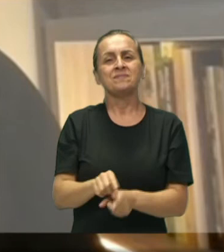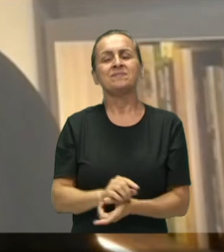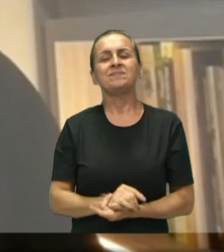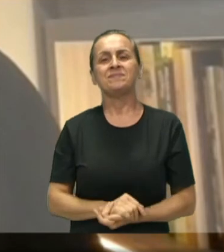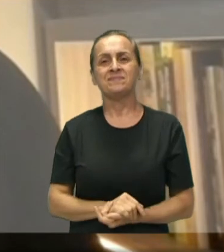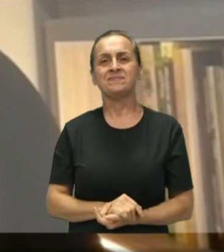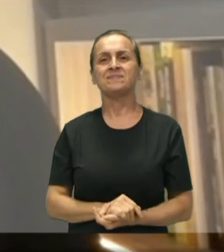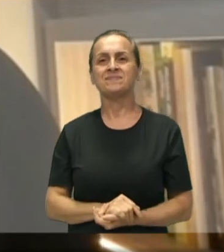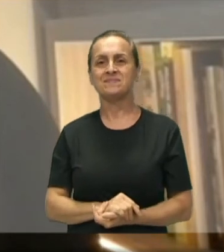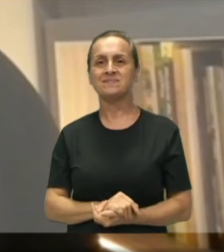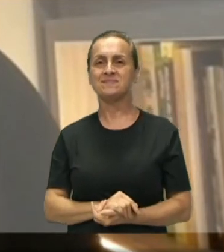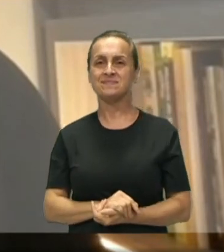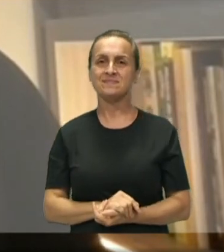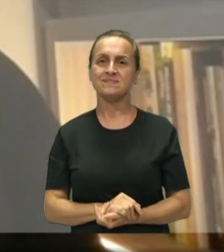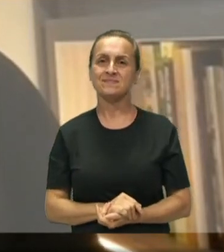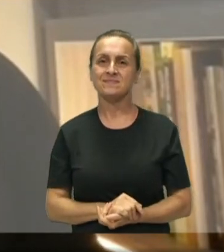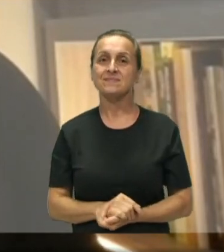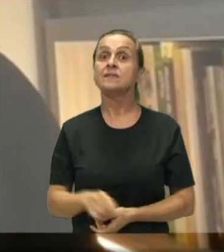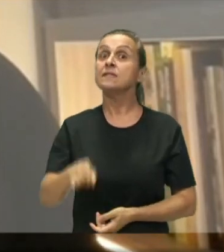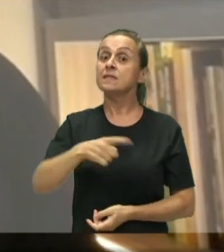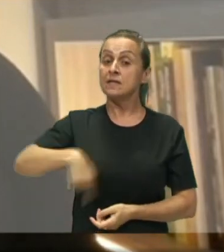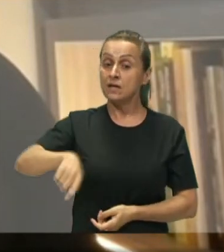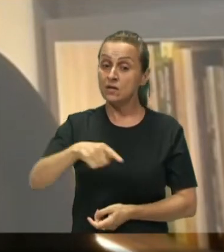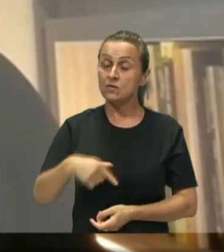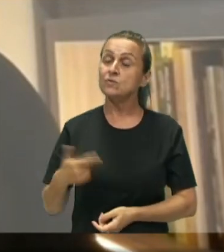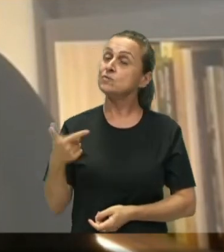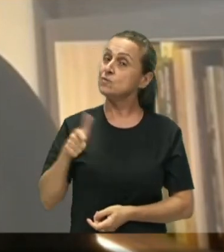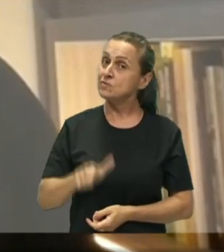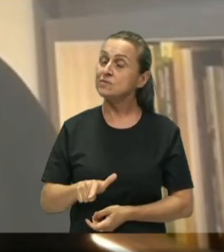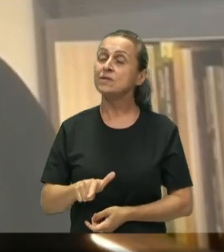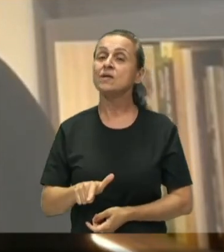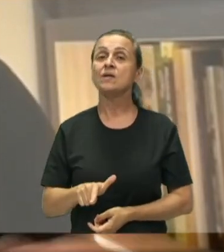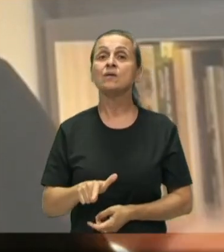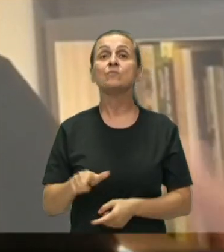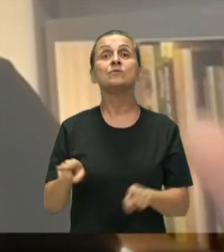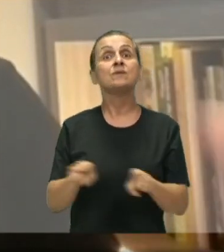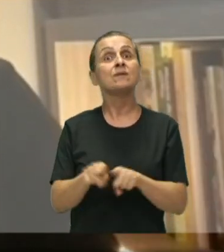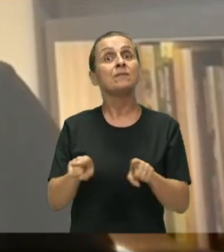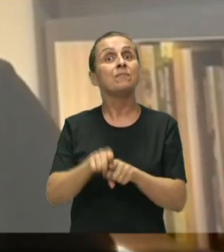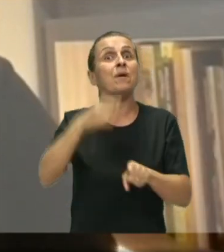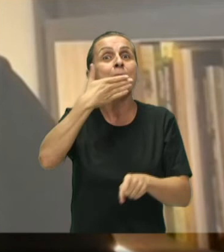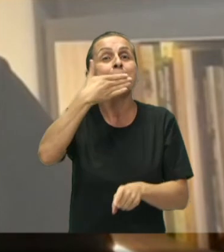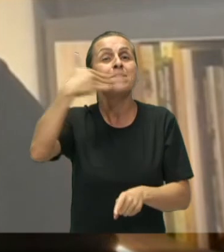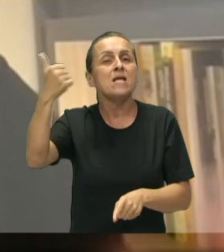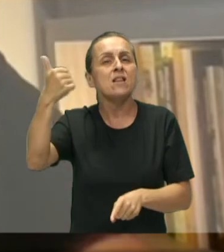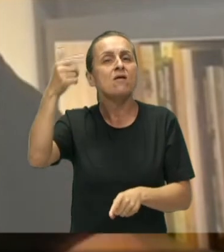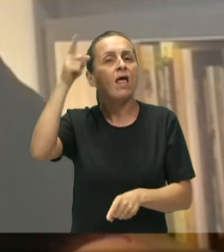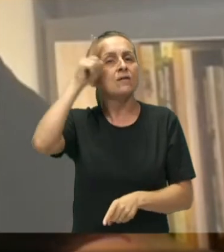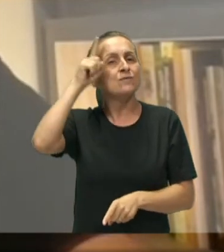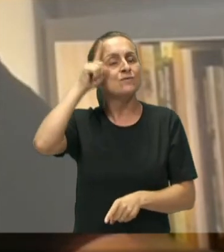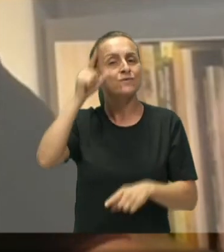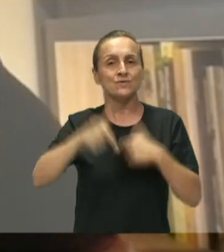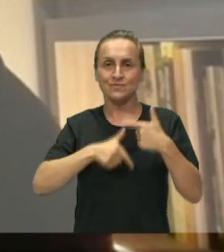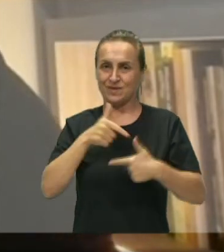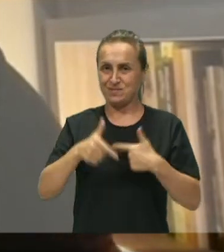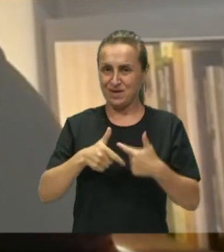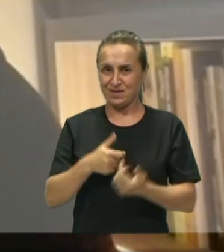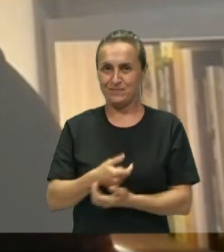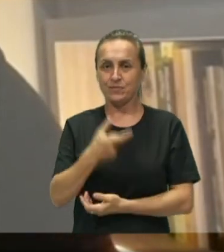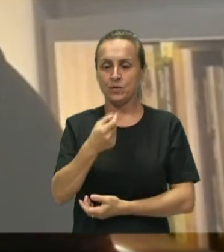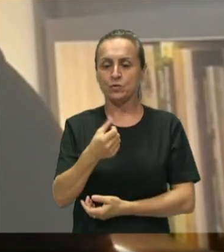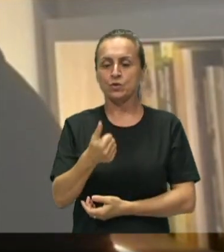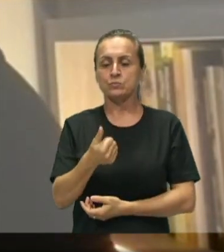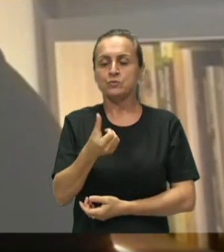aí com isso é nós conseguimos É talvez o melhorar o dia a dia do Trabalho em 2016